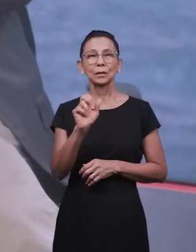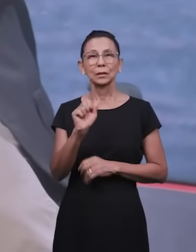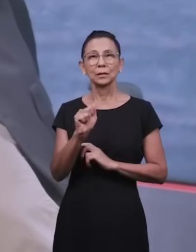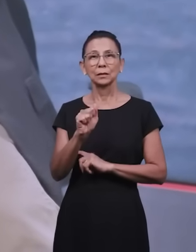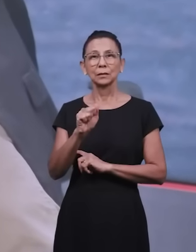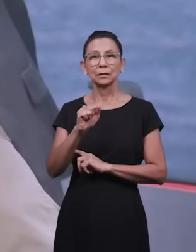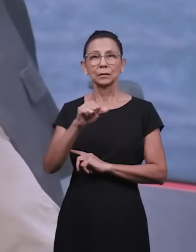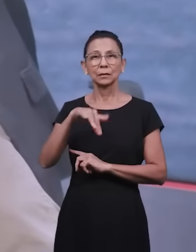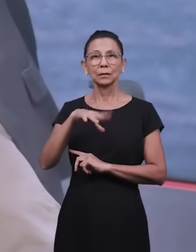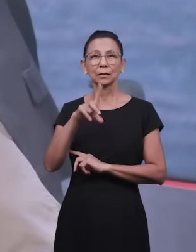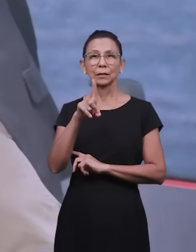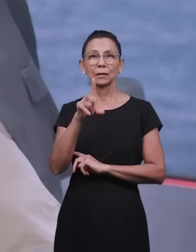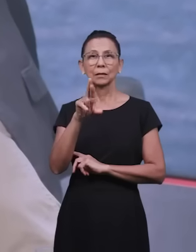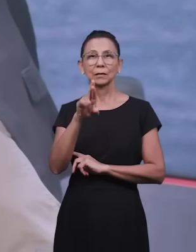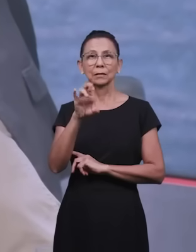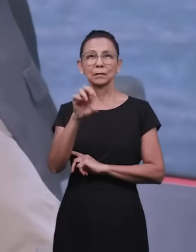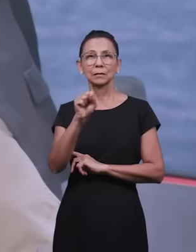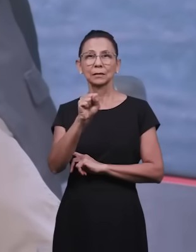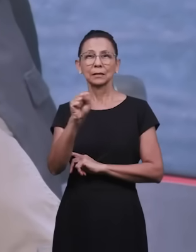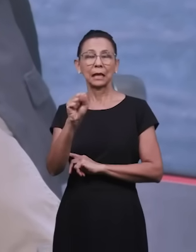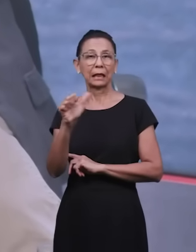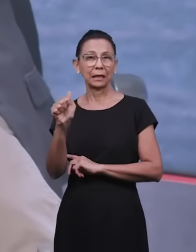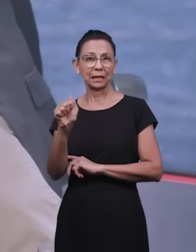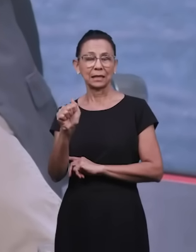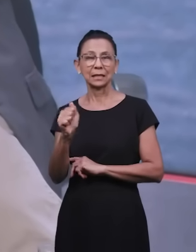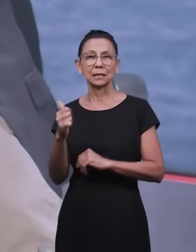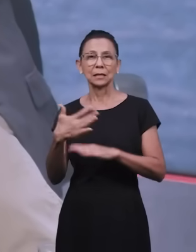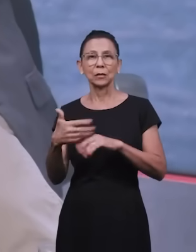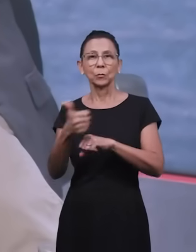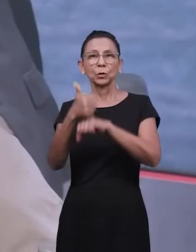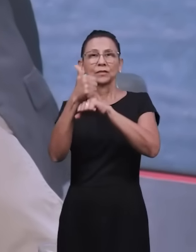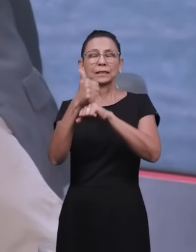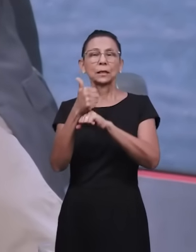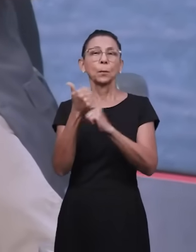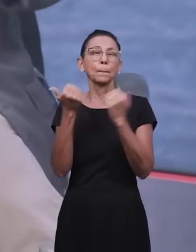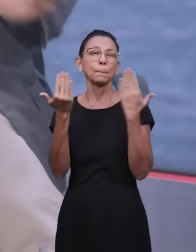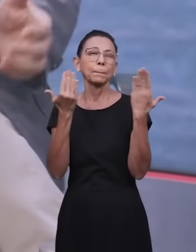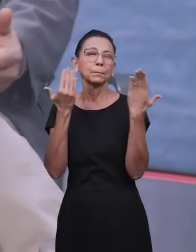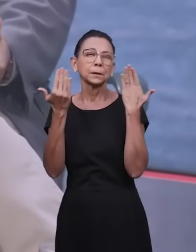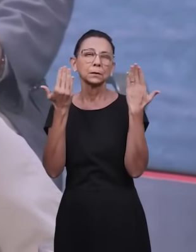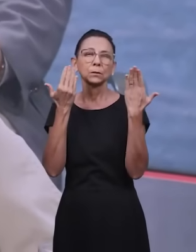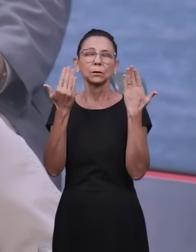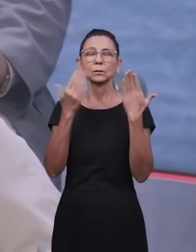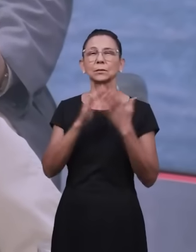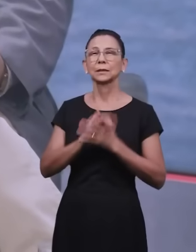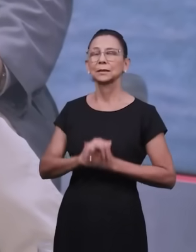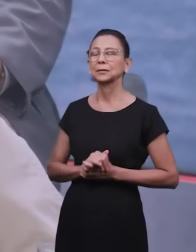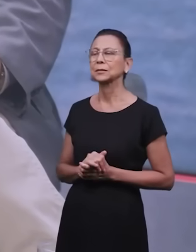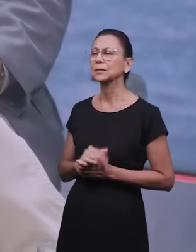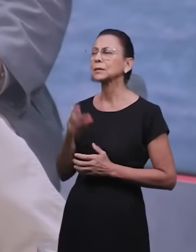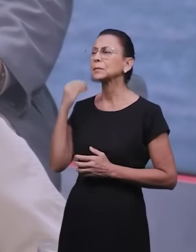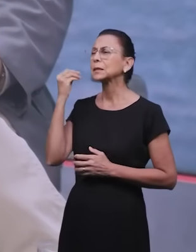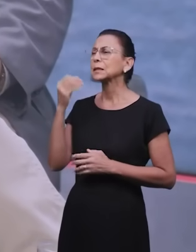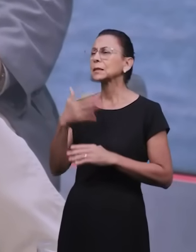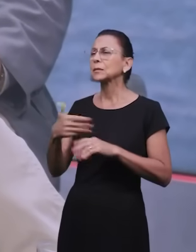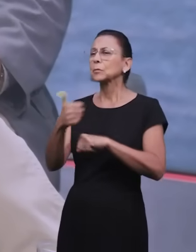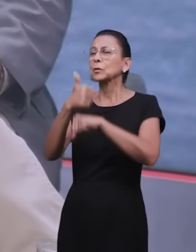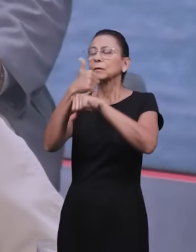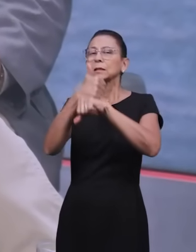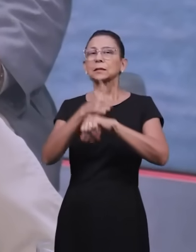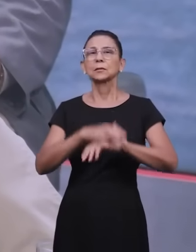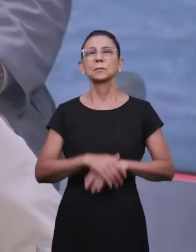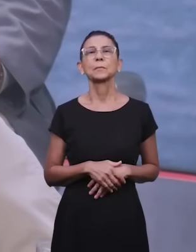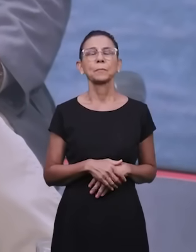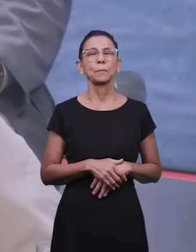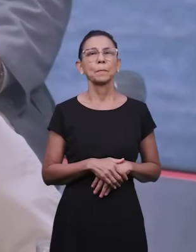Andressa Prates. Não é isso, Andressa? Isso, pastor. Andressa é psicóloga. Fala um pouquinho, Andressa, da sua experiência profissional. Eu